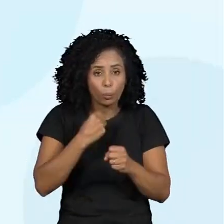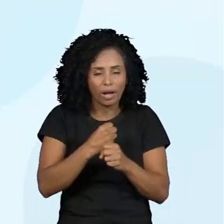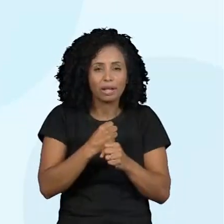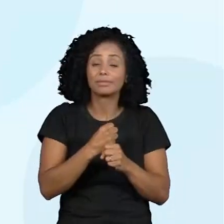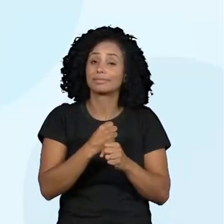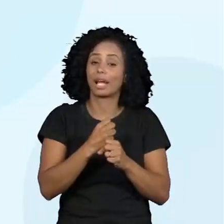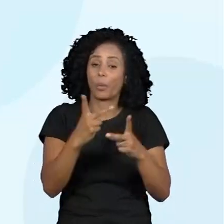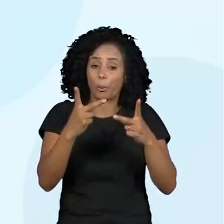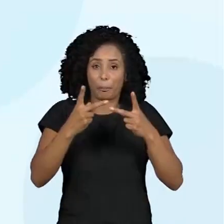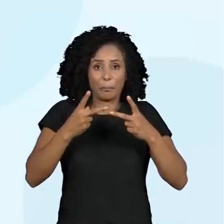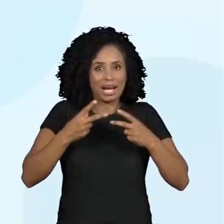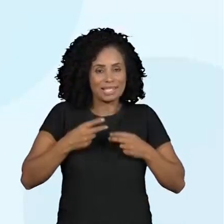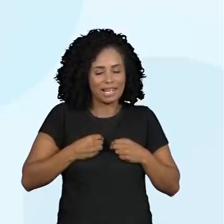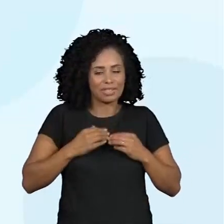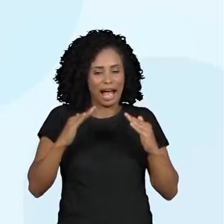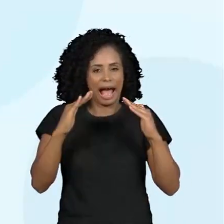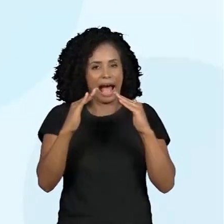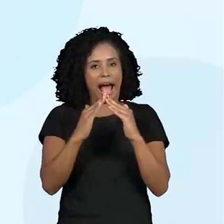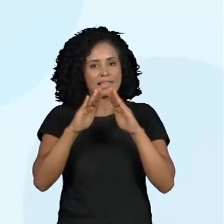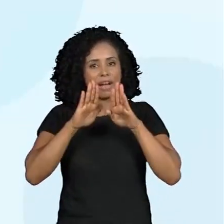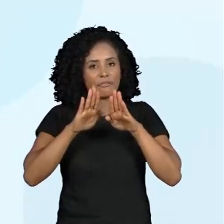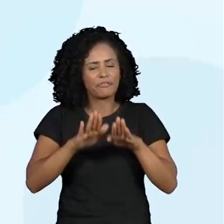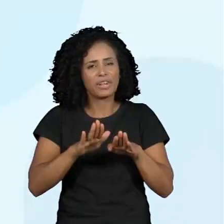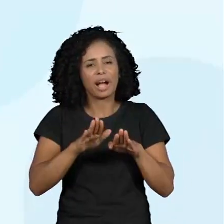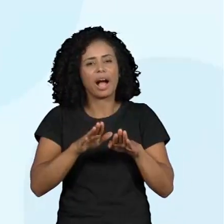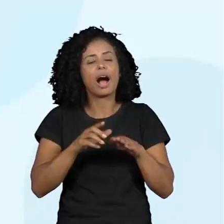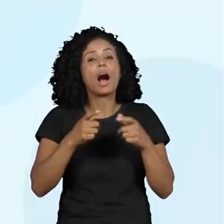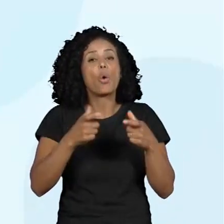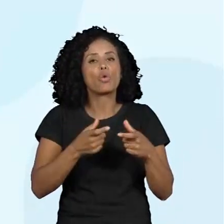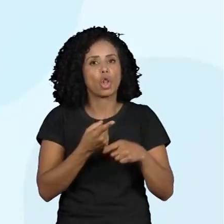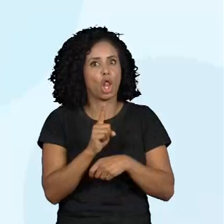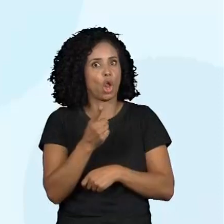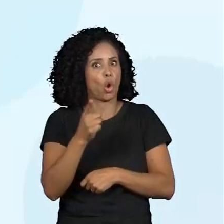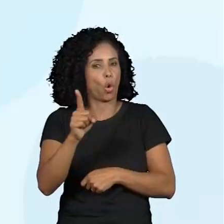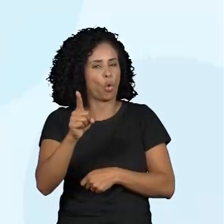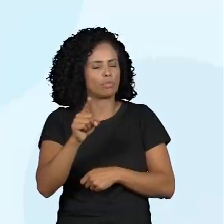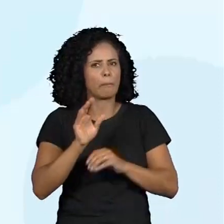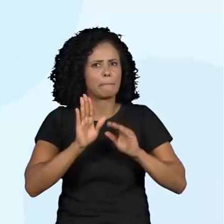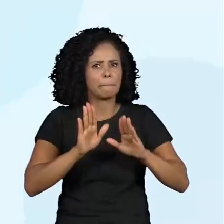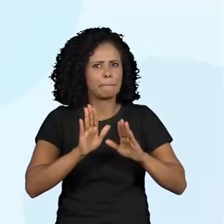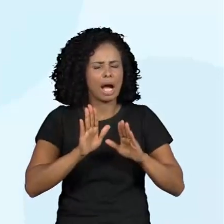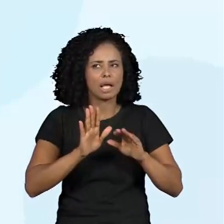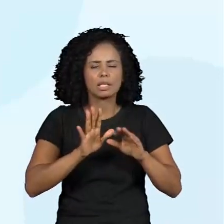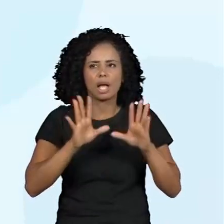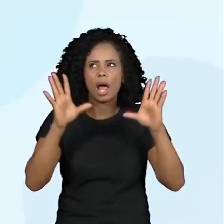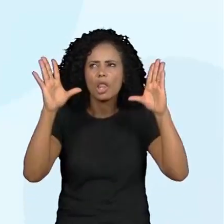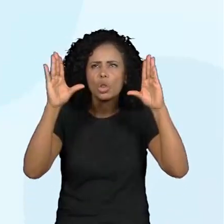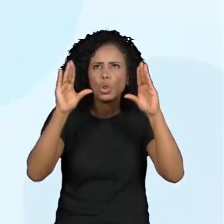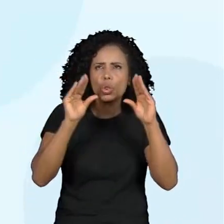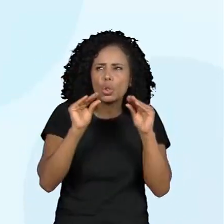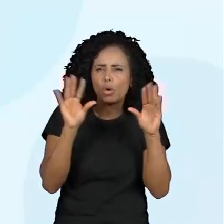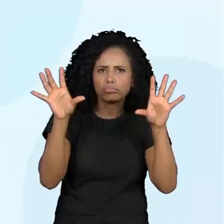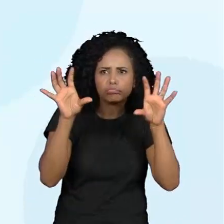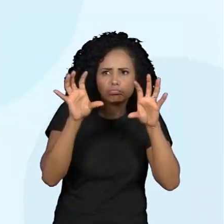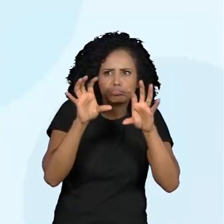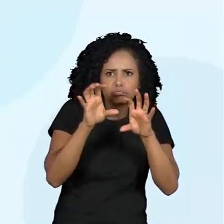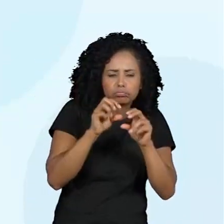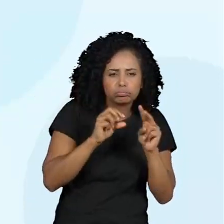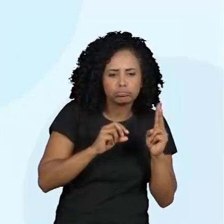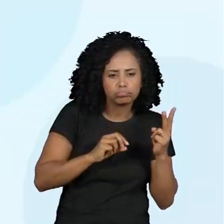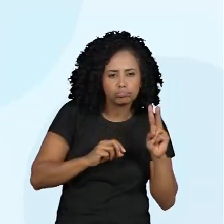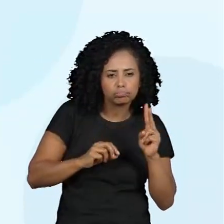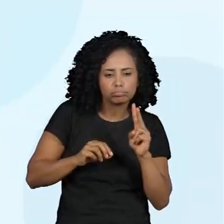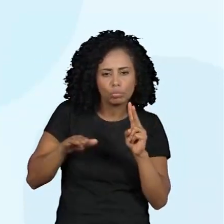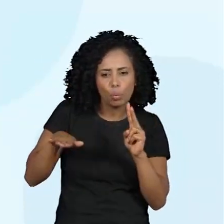casarão isolado. Era noite quando entraram no carro e